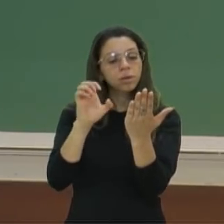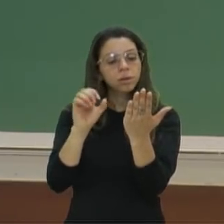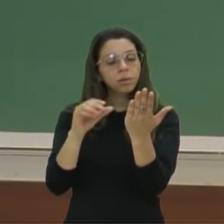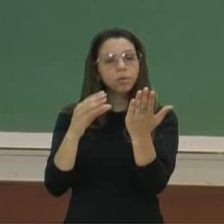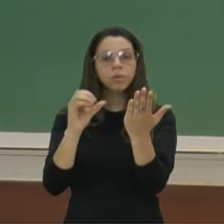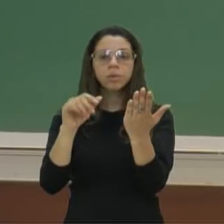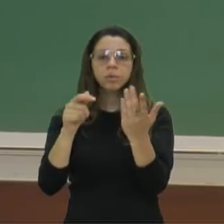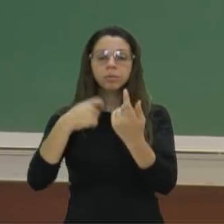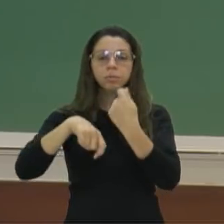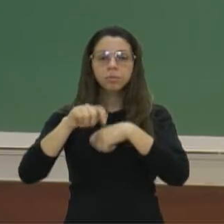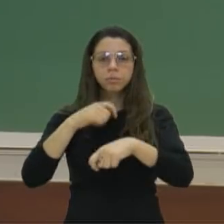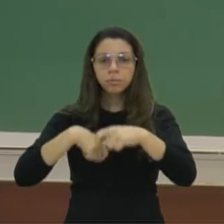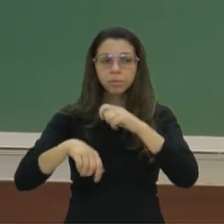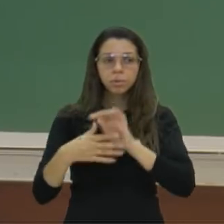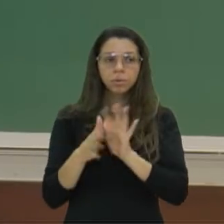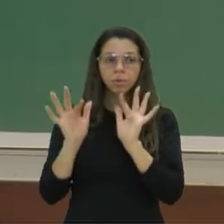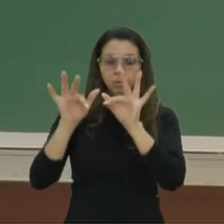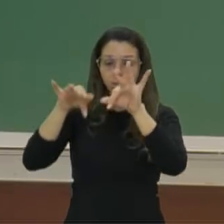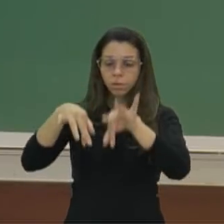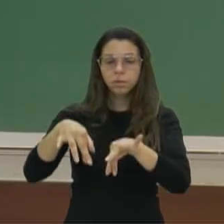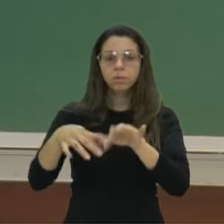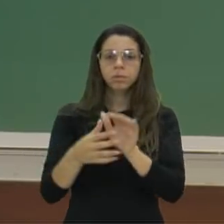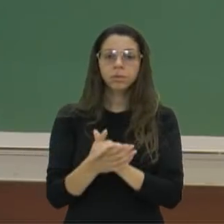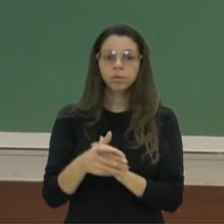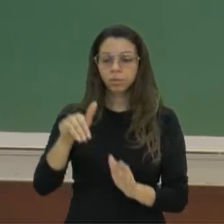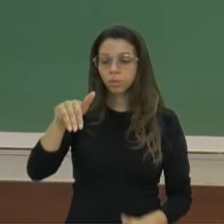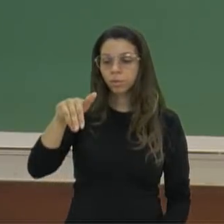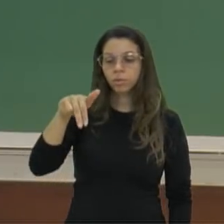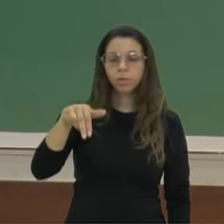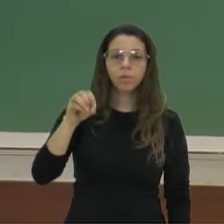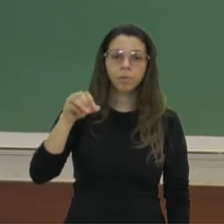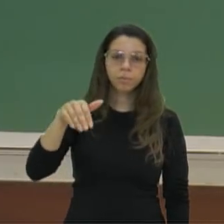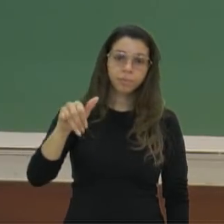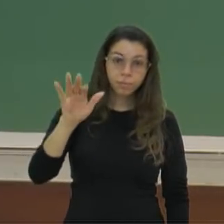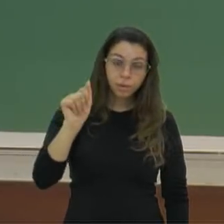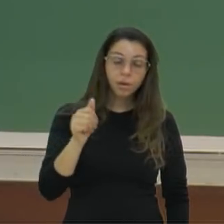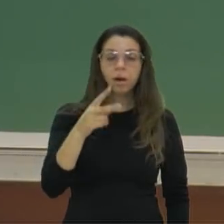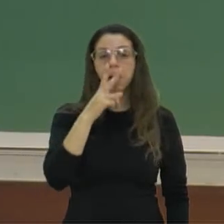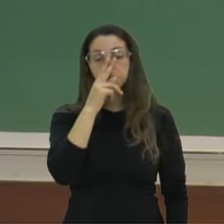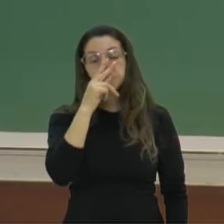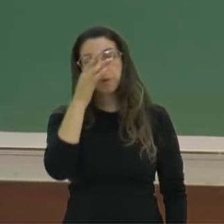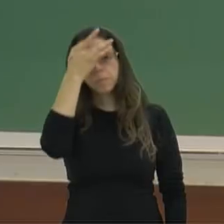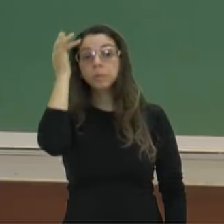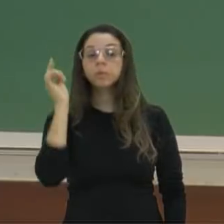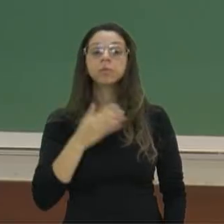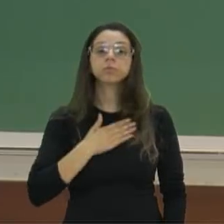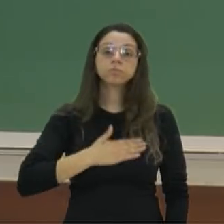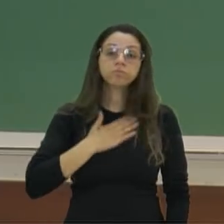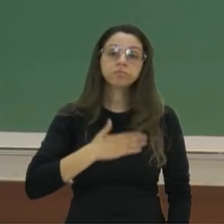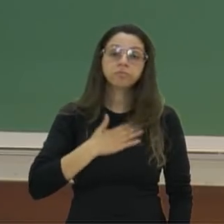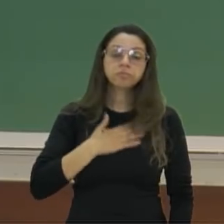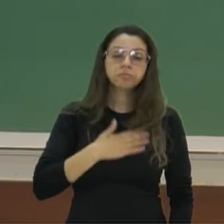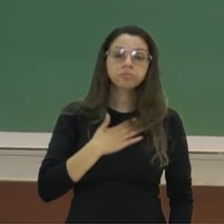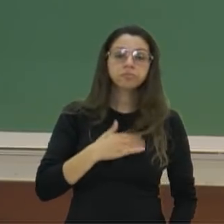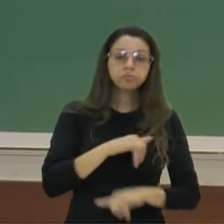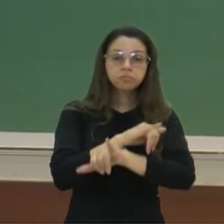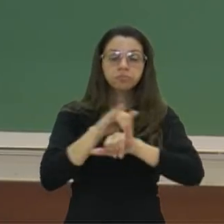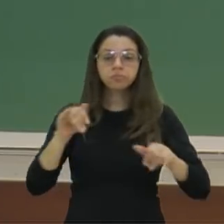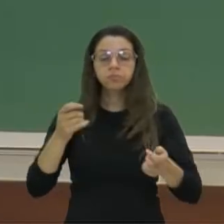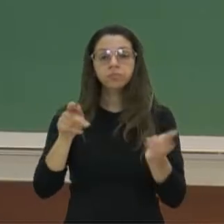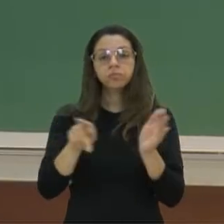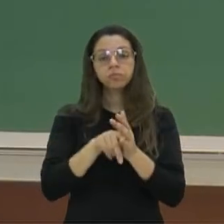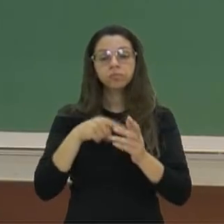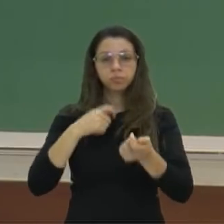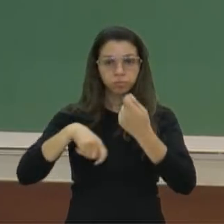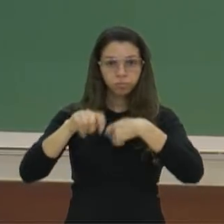economia, porque está com o final da palavra, ó, nomia. Eu acho que é uma pessoa que gosta de notícias financeiras